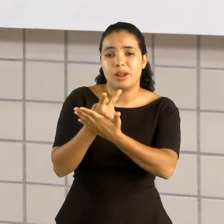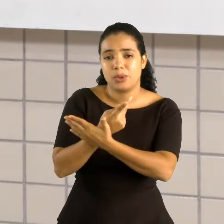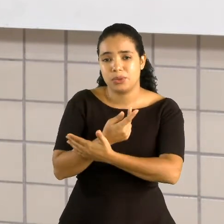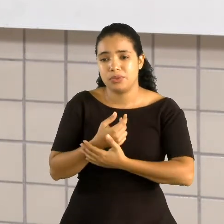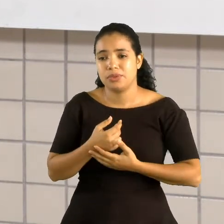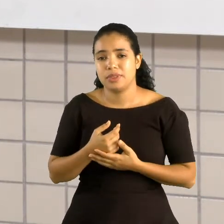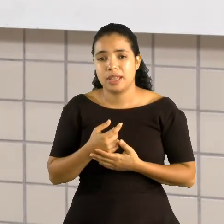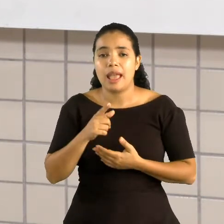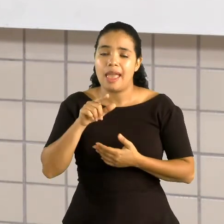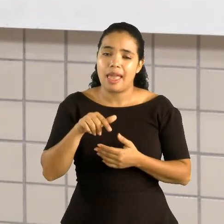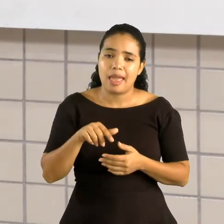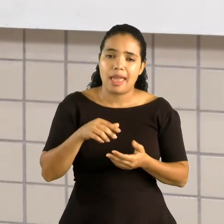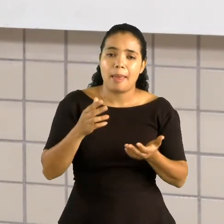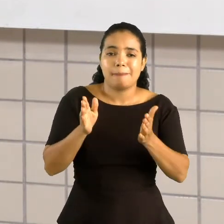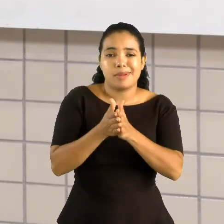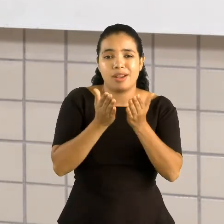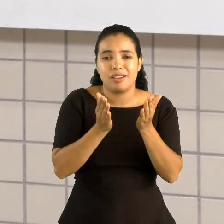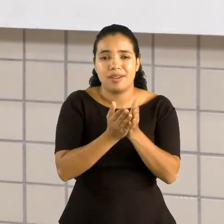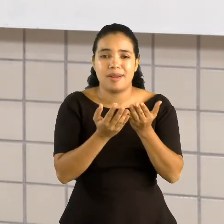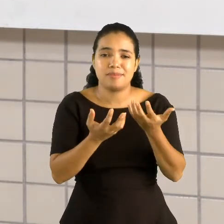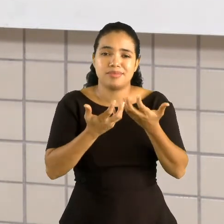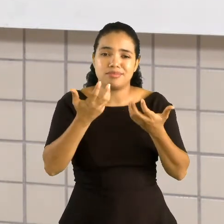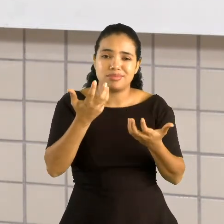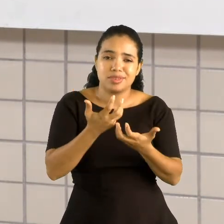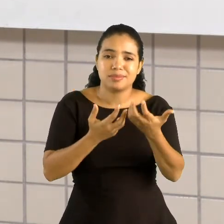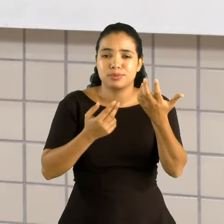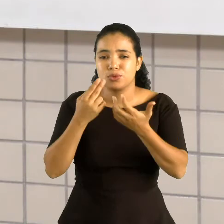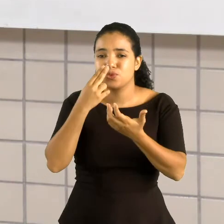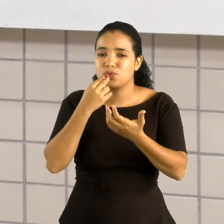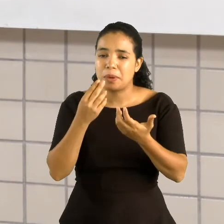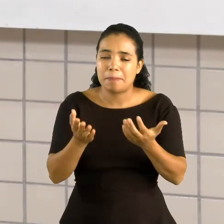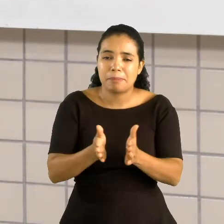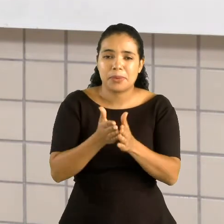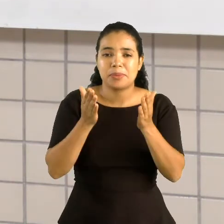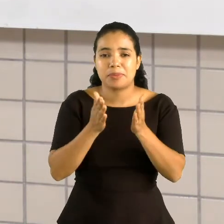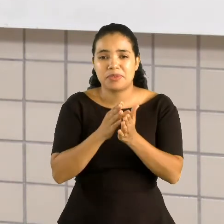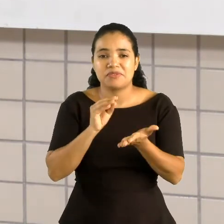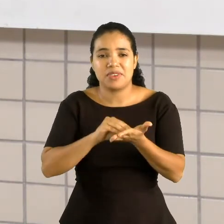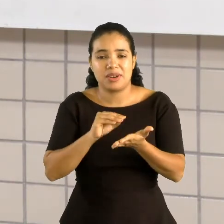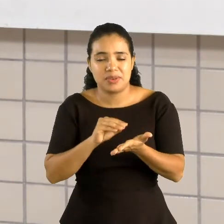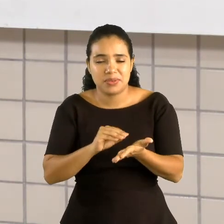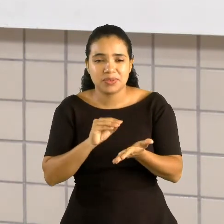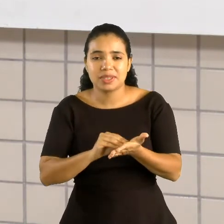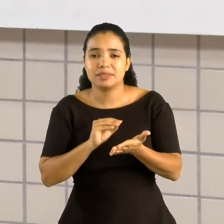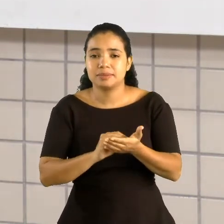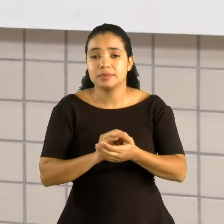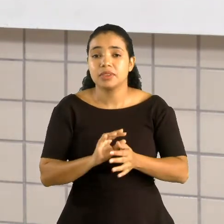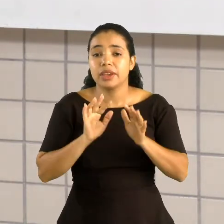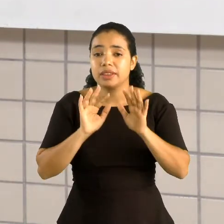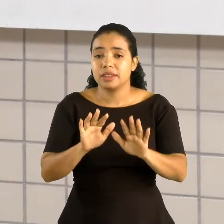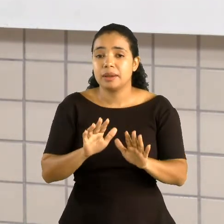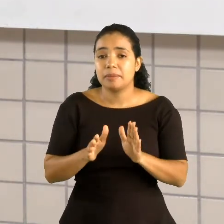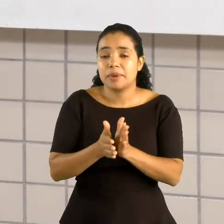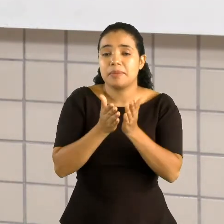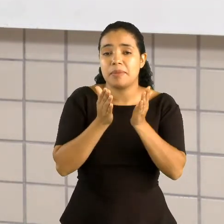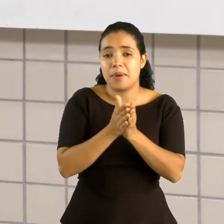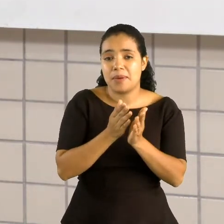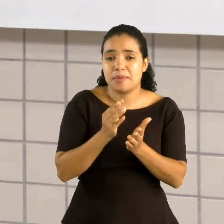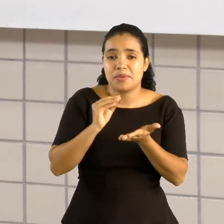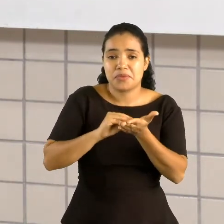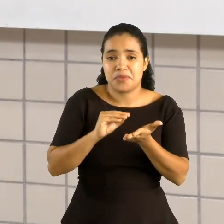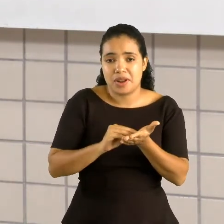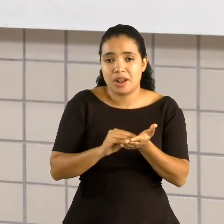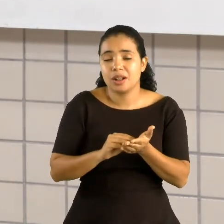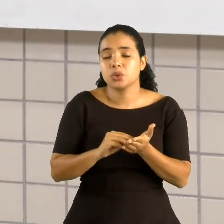solo pobre, eles vão se transformando num solo pobre e quanto mais pobre é o solo, menos produção nós vamos